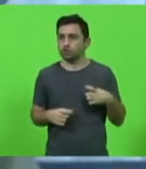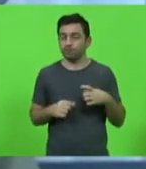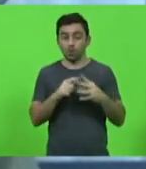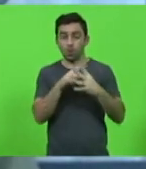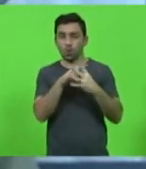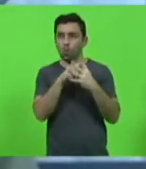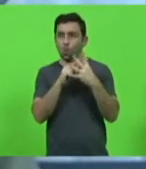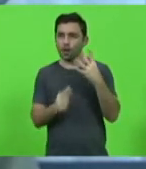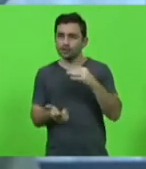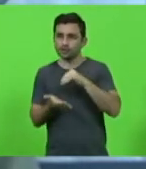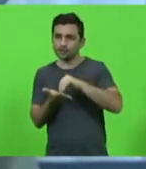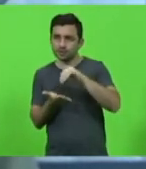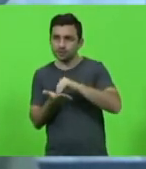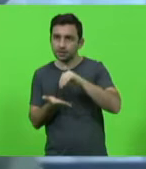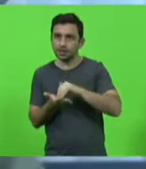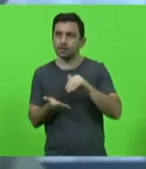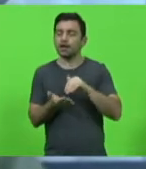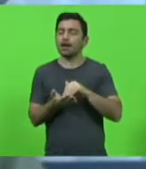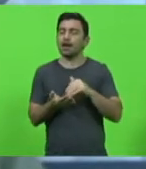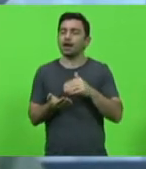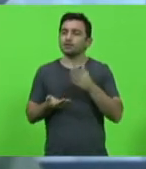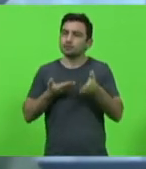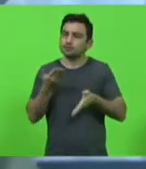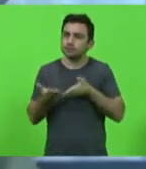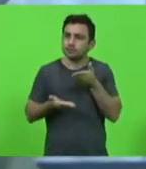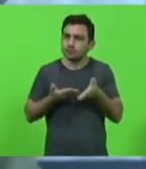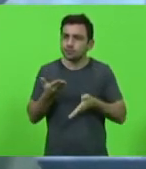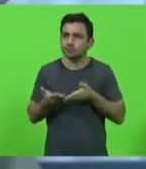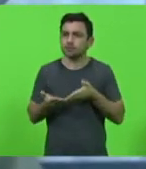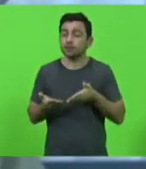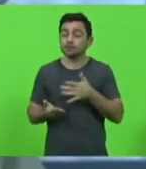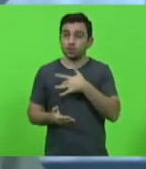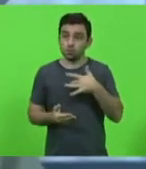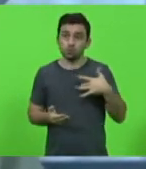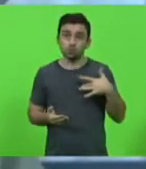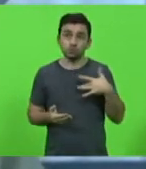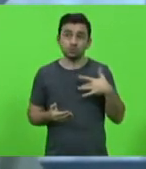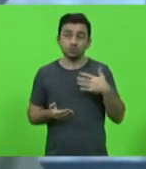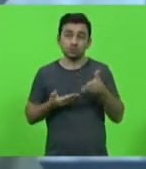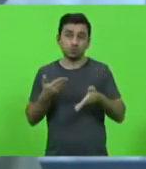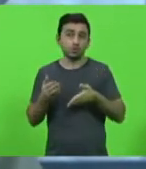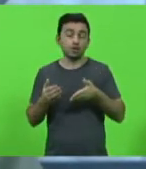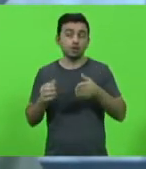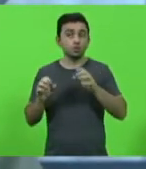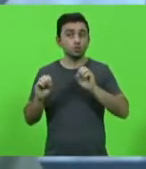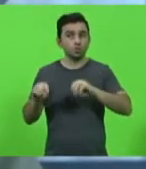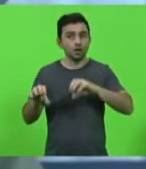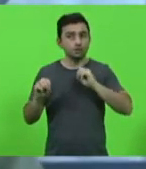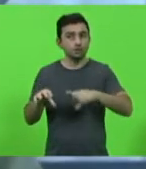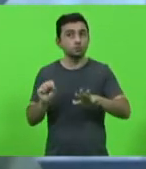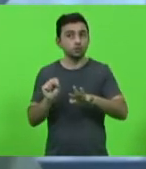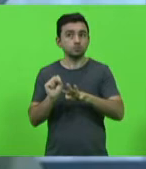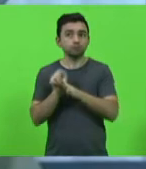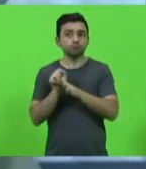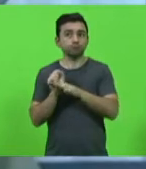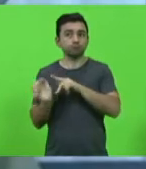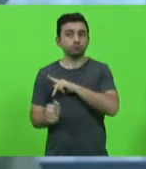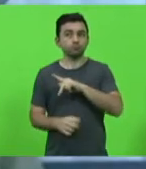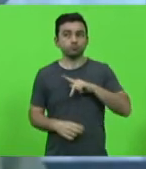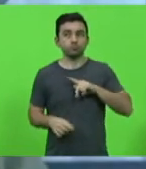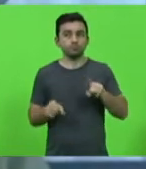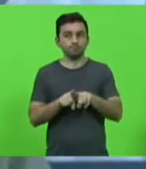secretarias, Saúde e Assistência, Saúde, Assistência, Educação e Segurança Pública. Nós temos